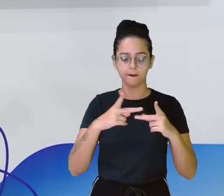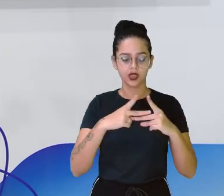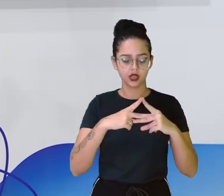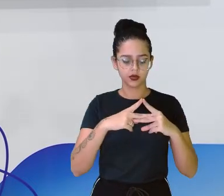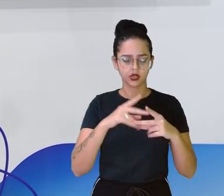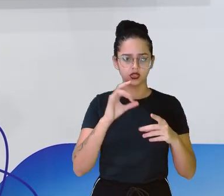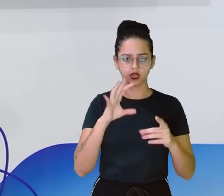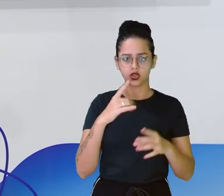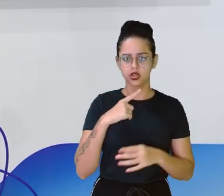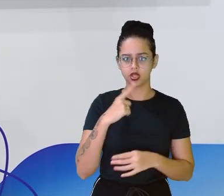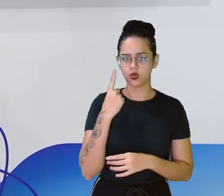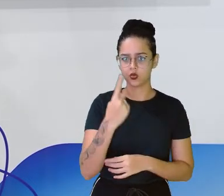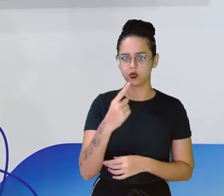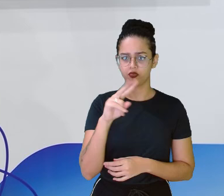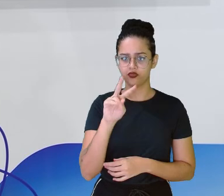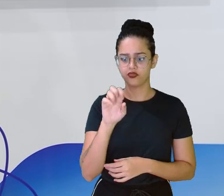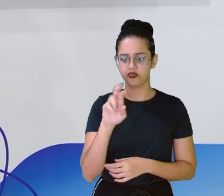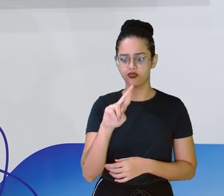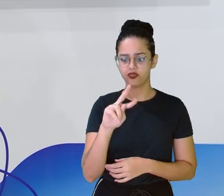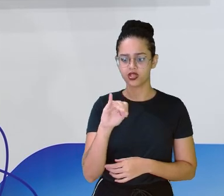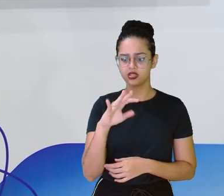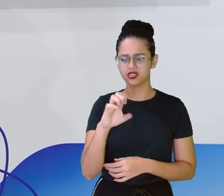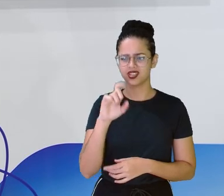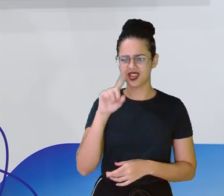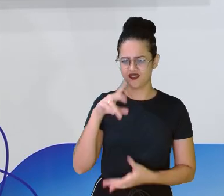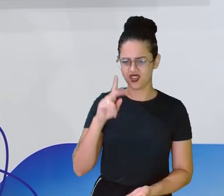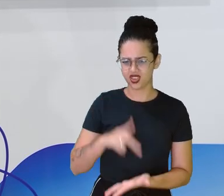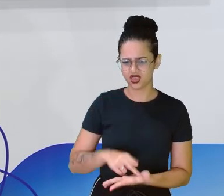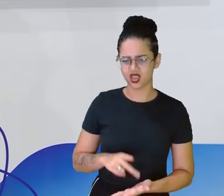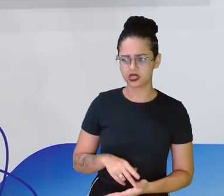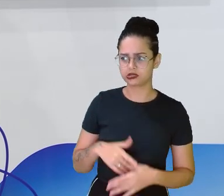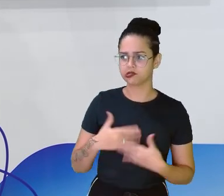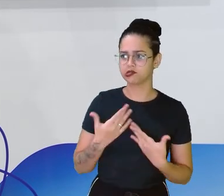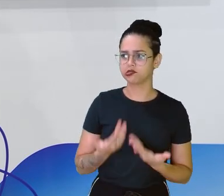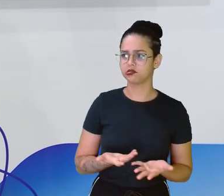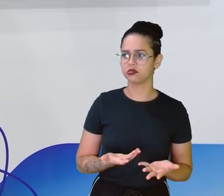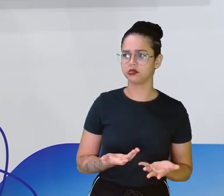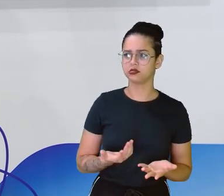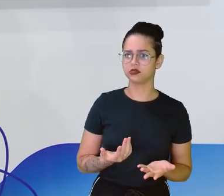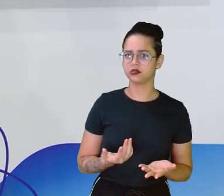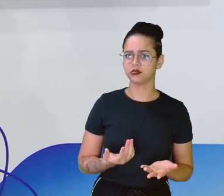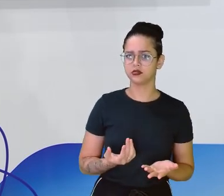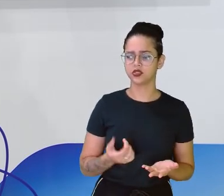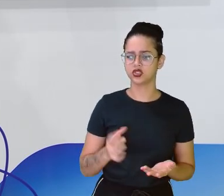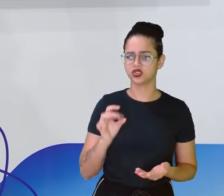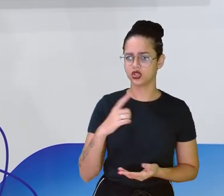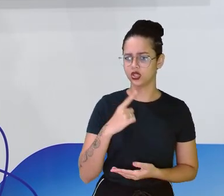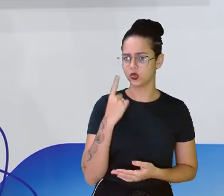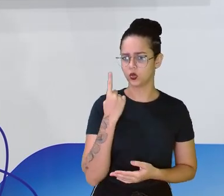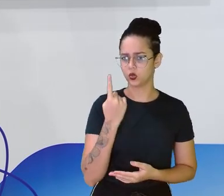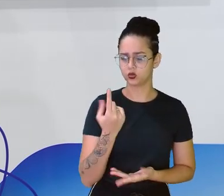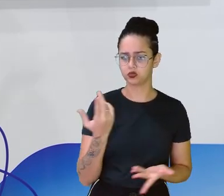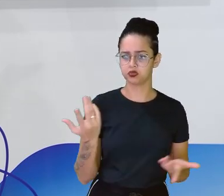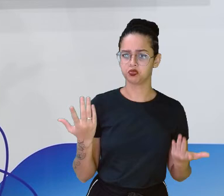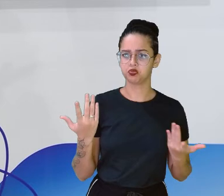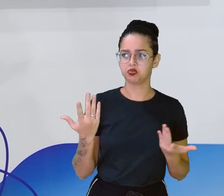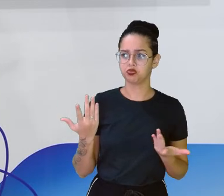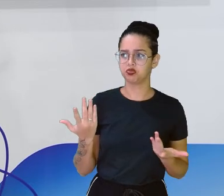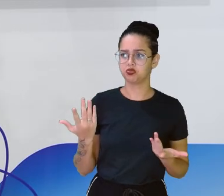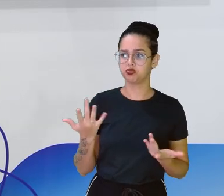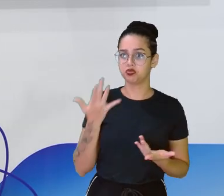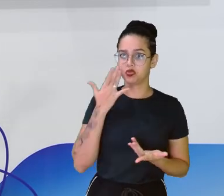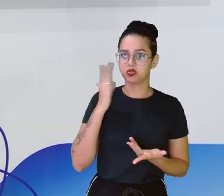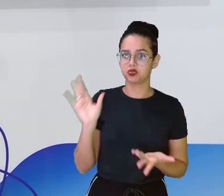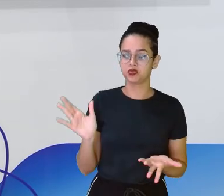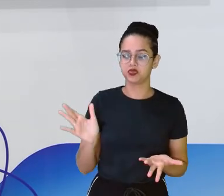tem um vértice. Isso é verdade, quinto ano? Numa pirâmide a gente só tem um vértice?